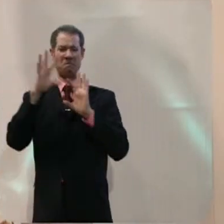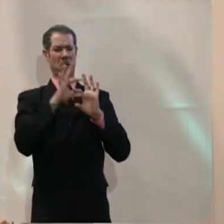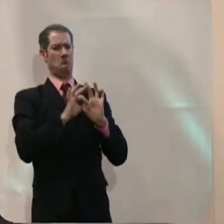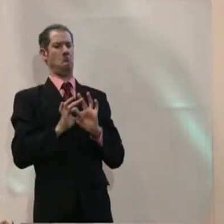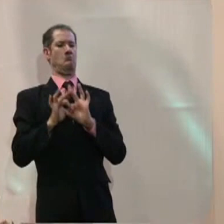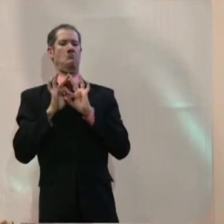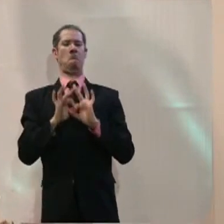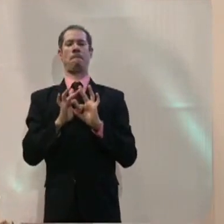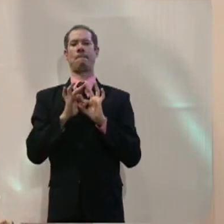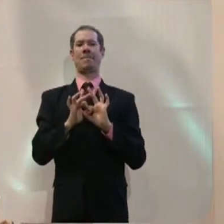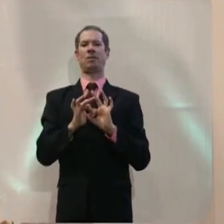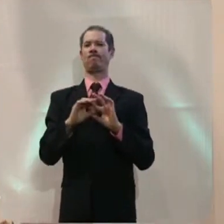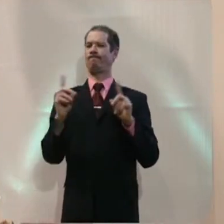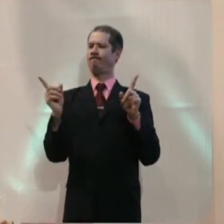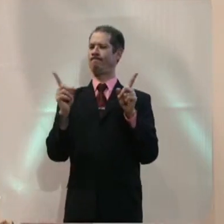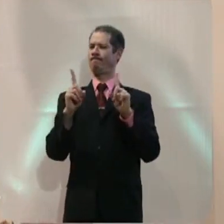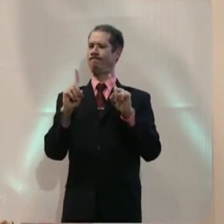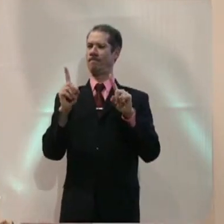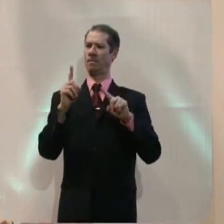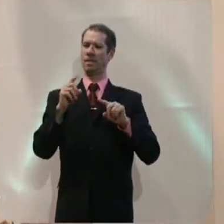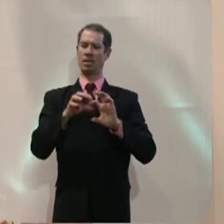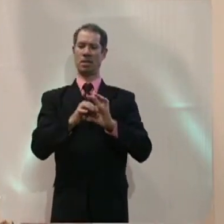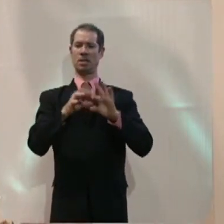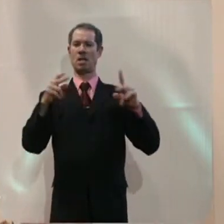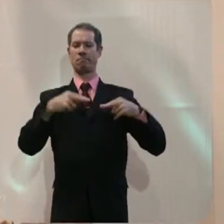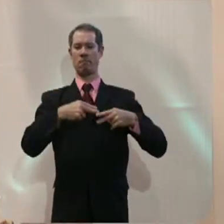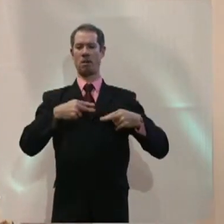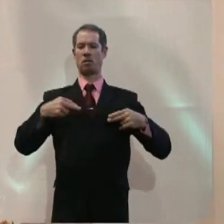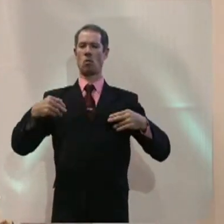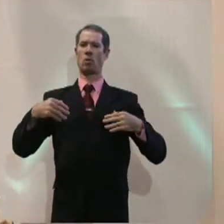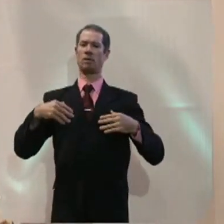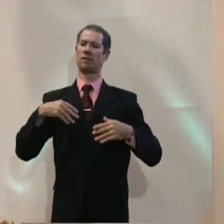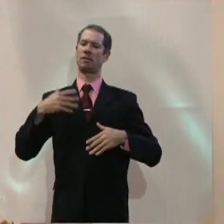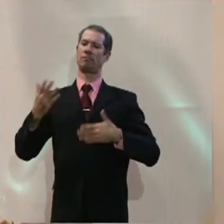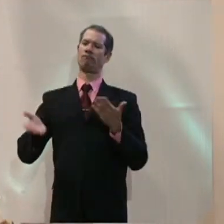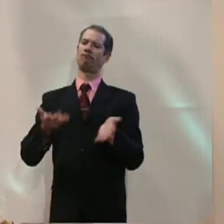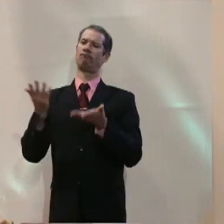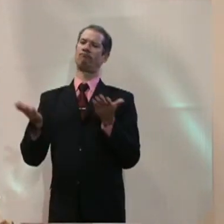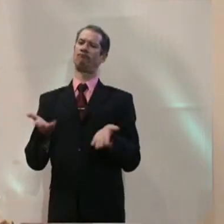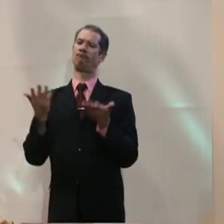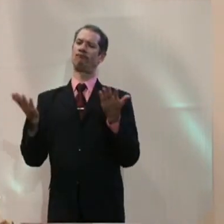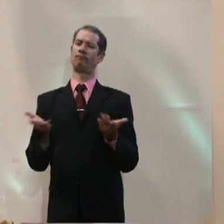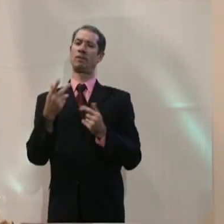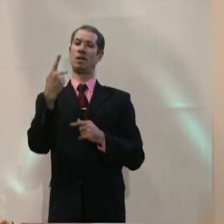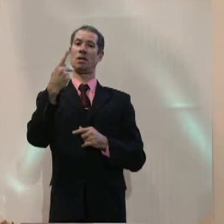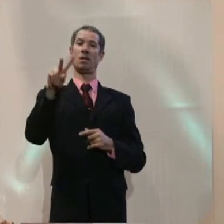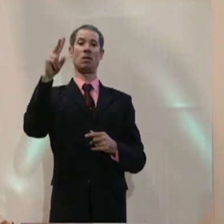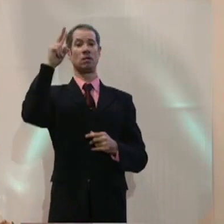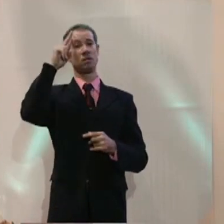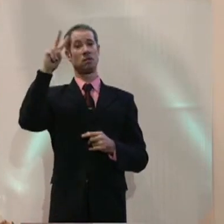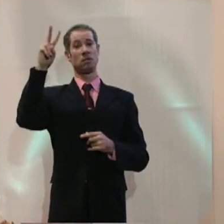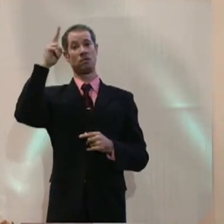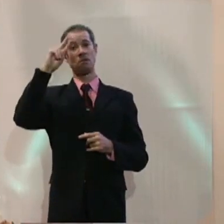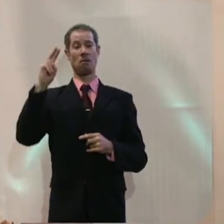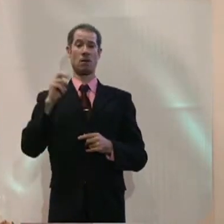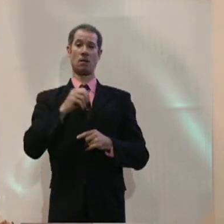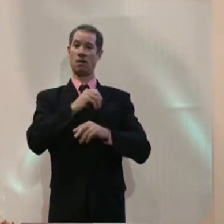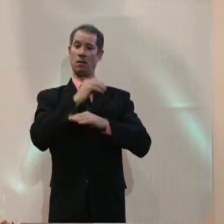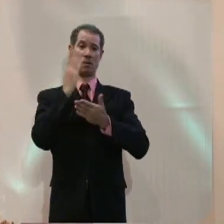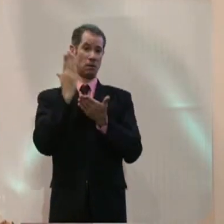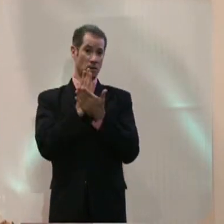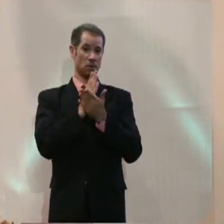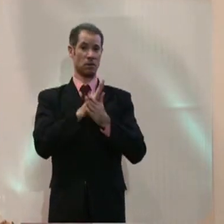lá. Deixa as coisas caminharem, porque Deus tem um plano para a sua vida. A tua história não terminou de